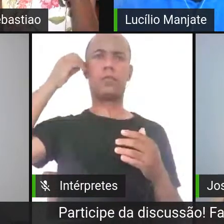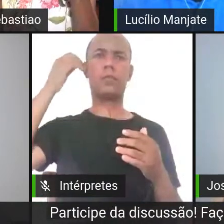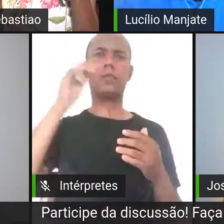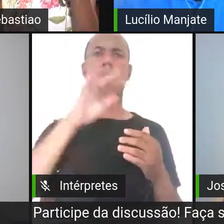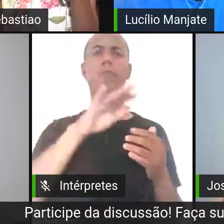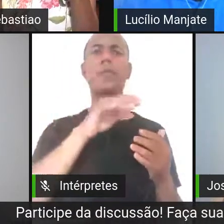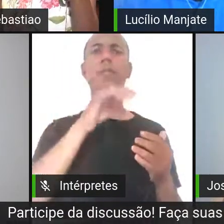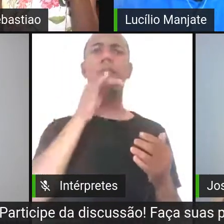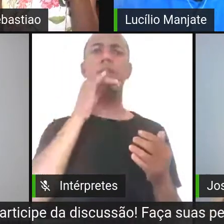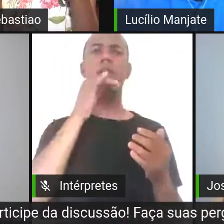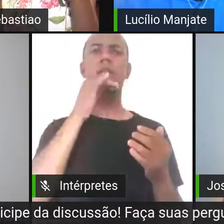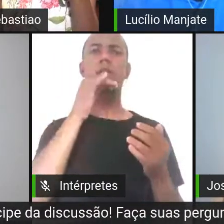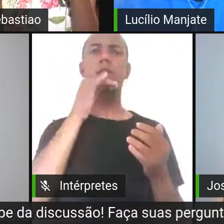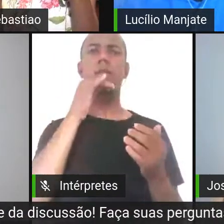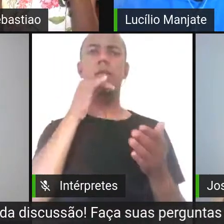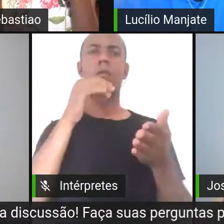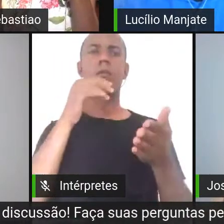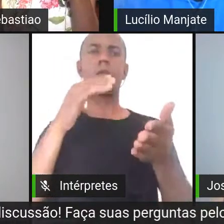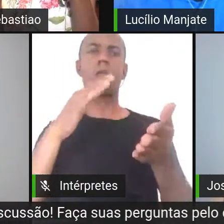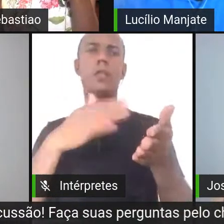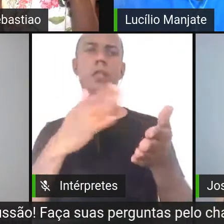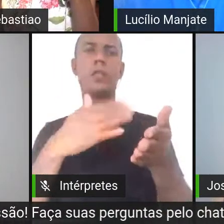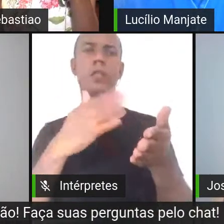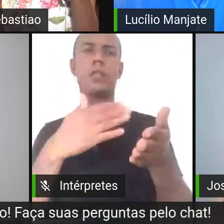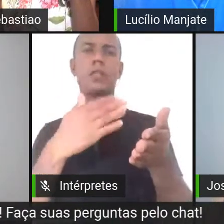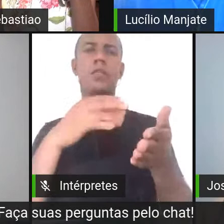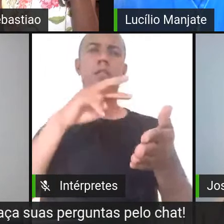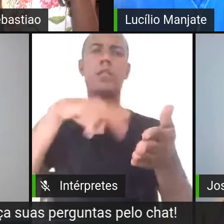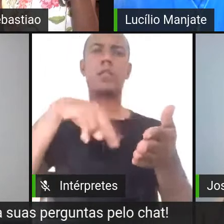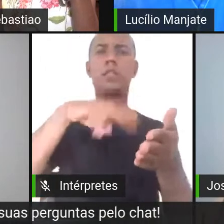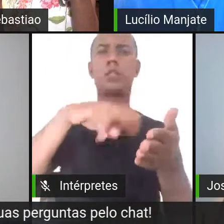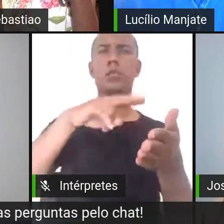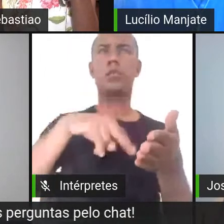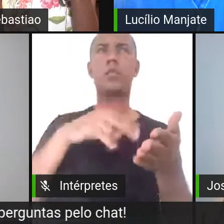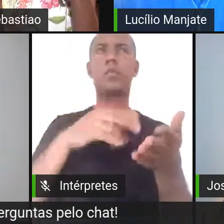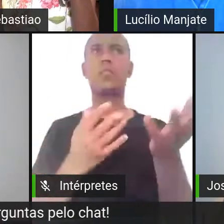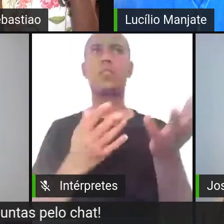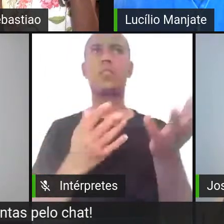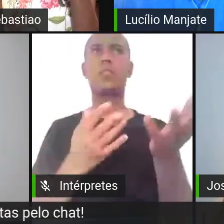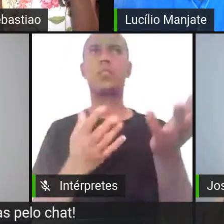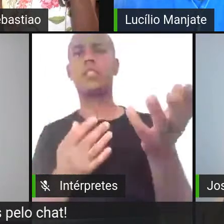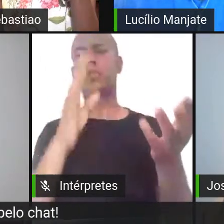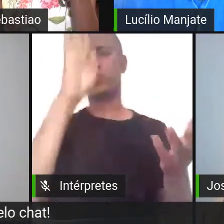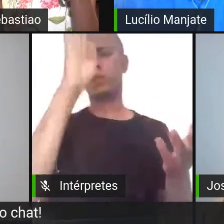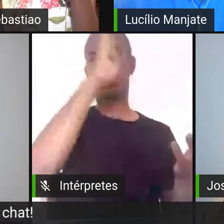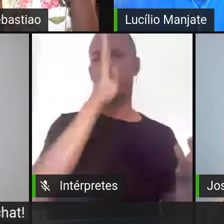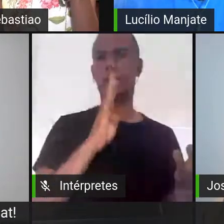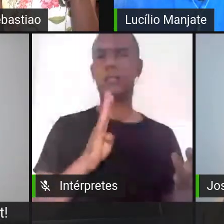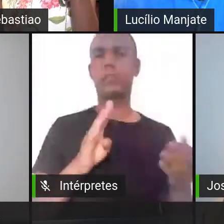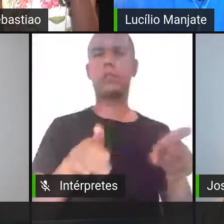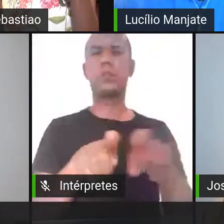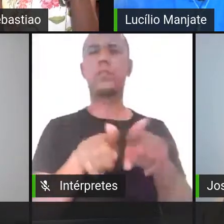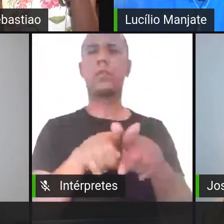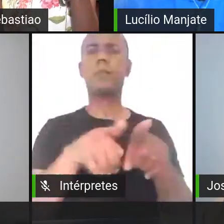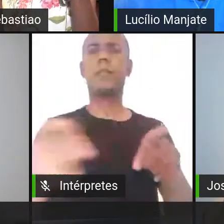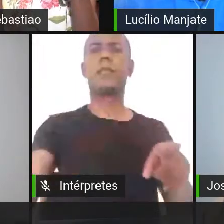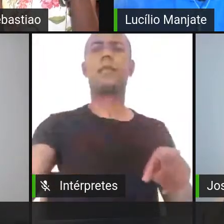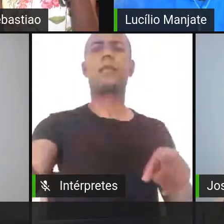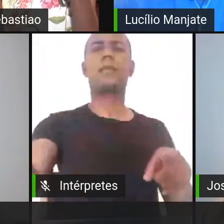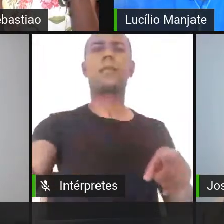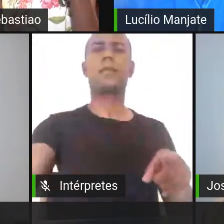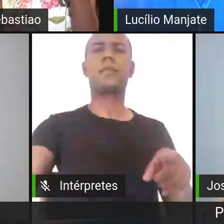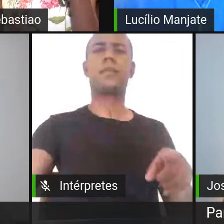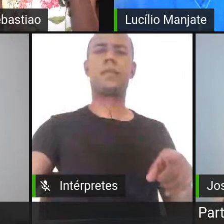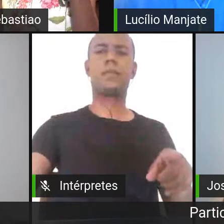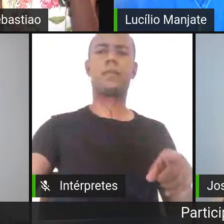Brasil. Exatamente. Do Adelino Timóteo, do Meia Culto, As Sombras do Meia Culto, Leona, de